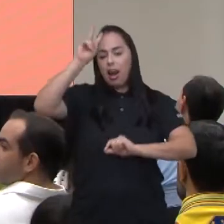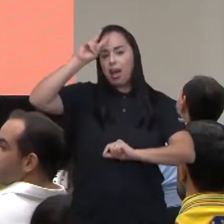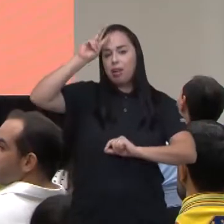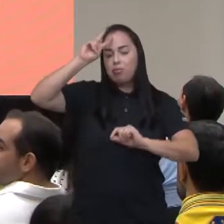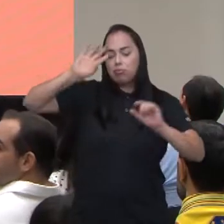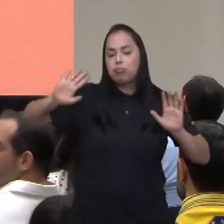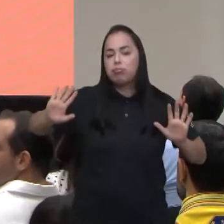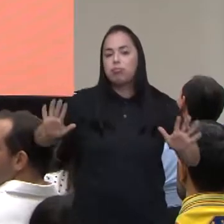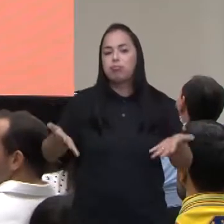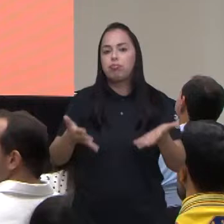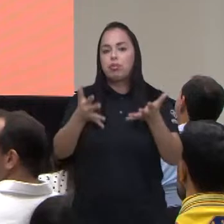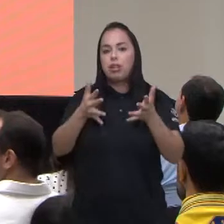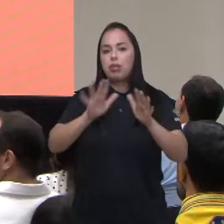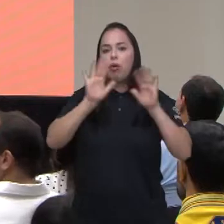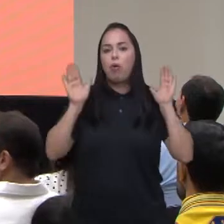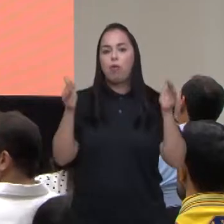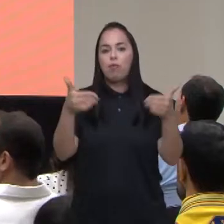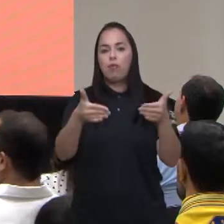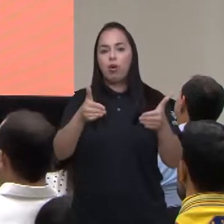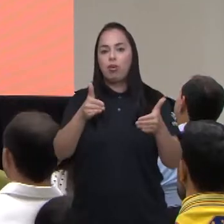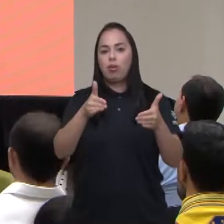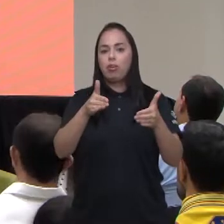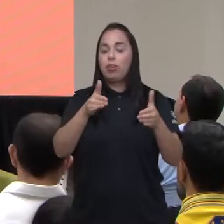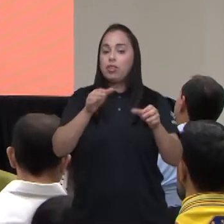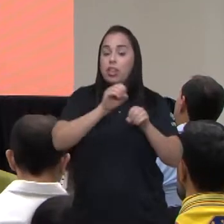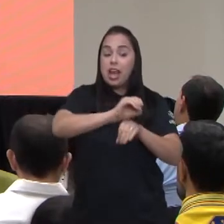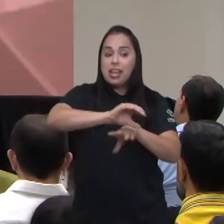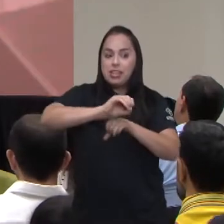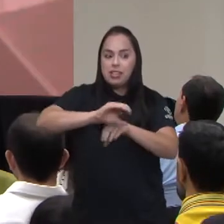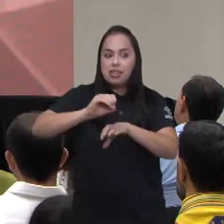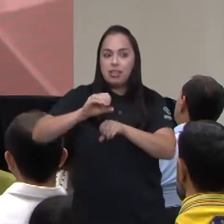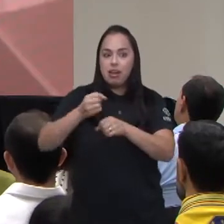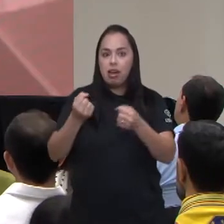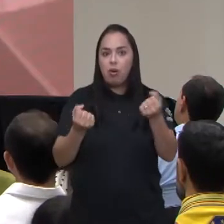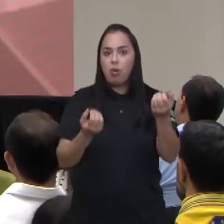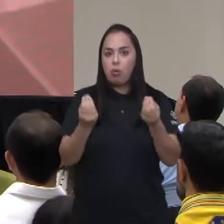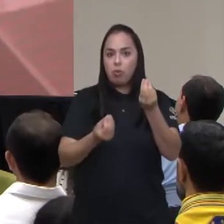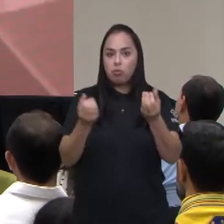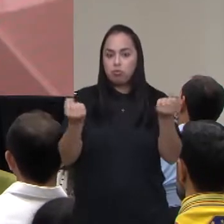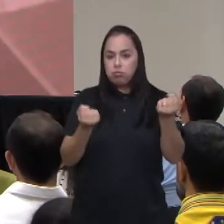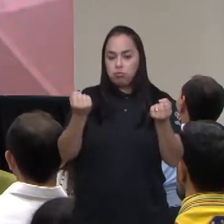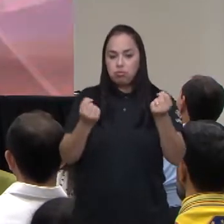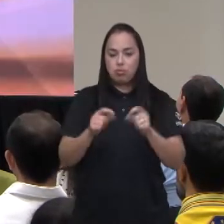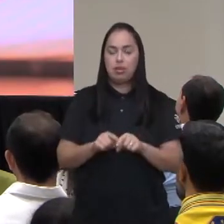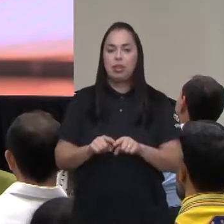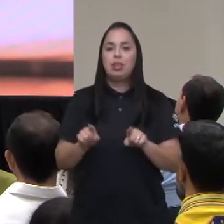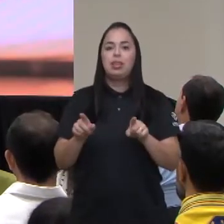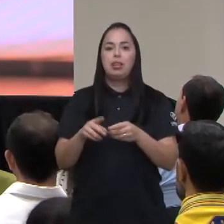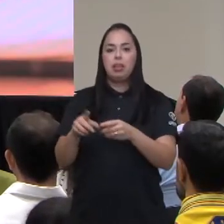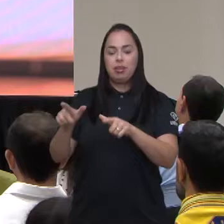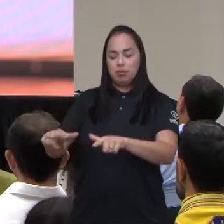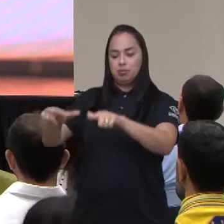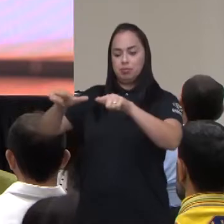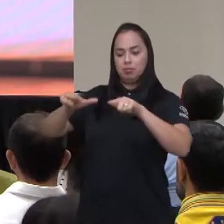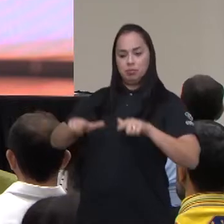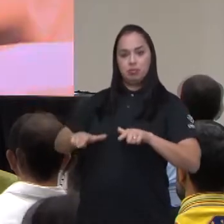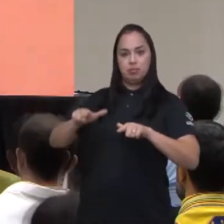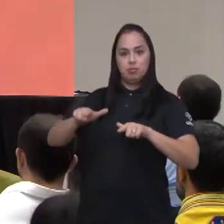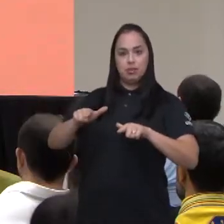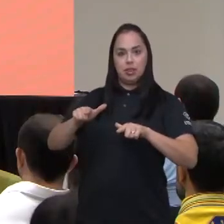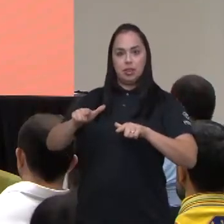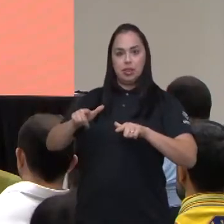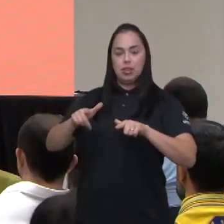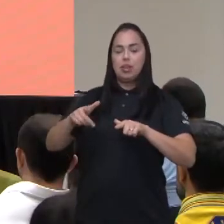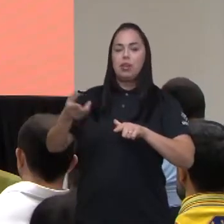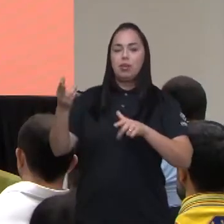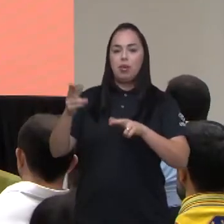das ações já realizadas pelo Município com foco na educação do trânsito São José inclusive recebeu o laço